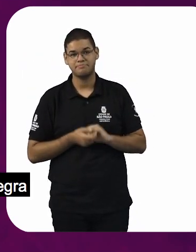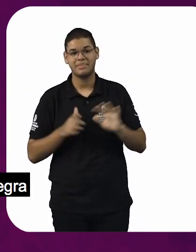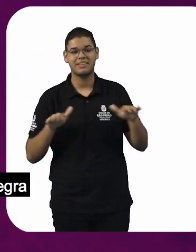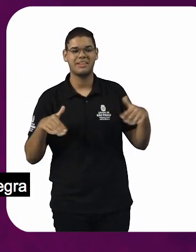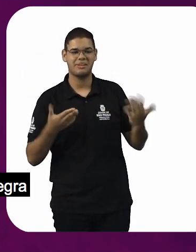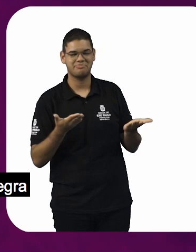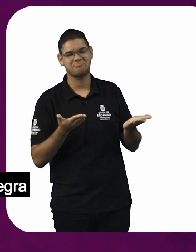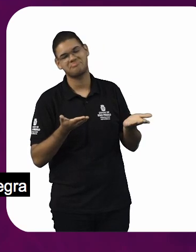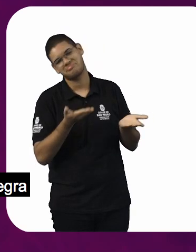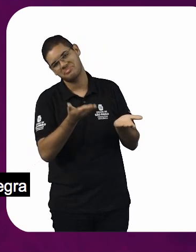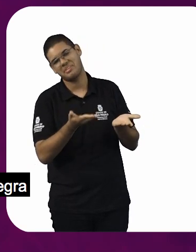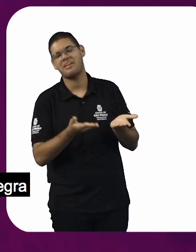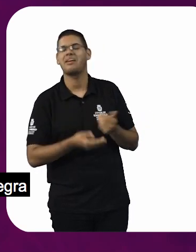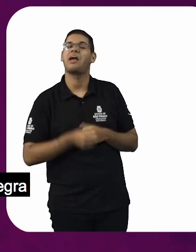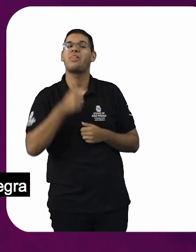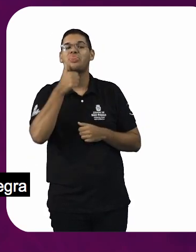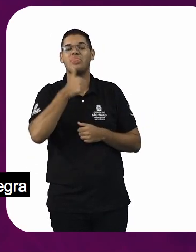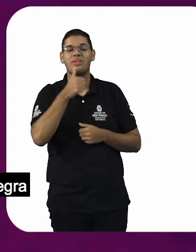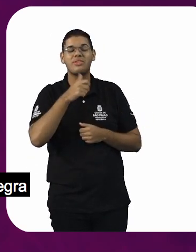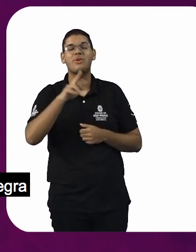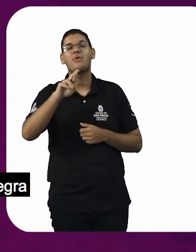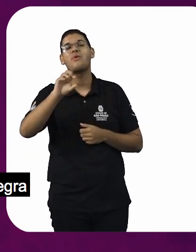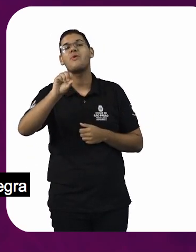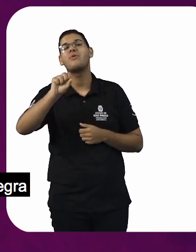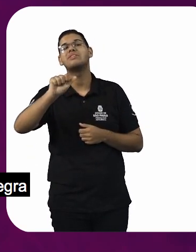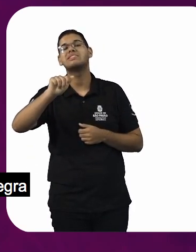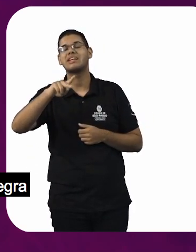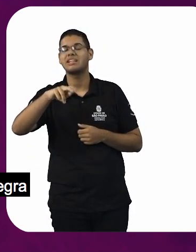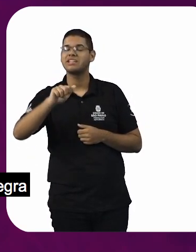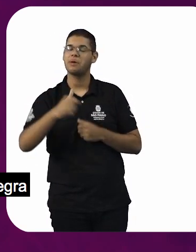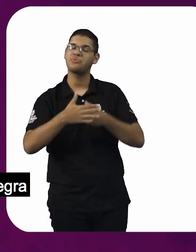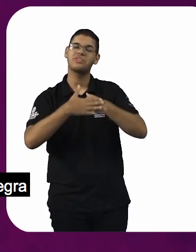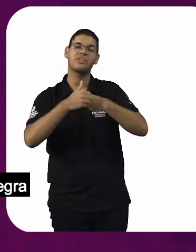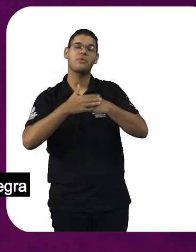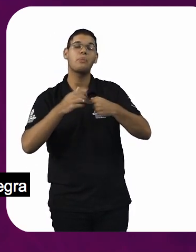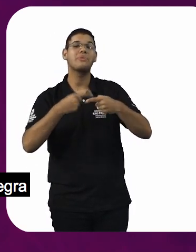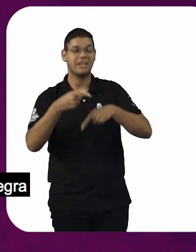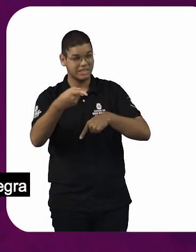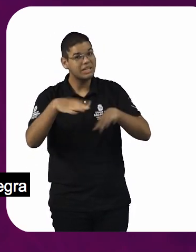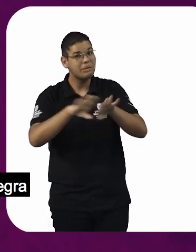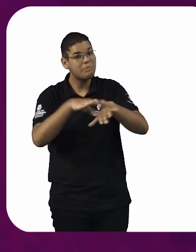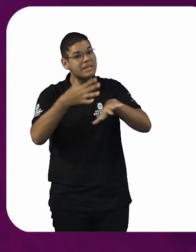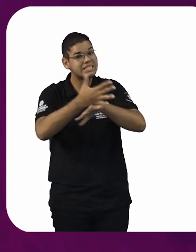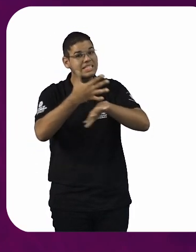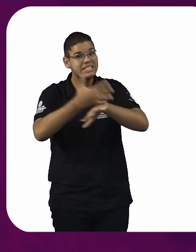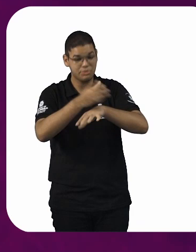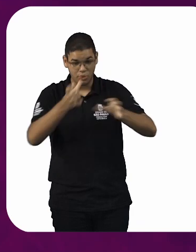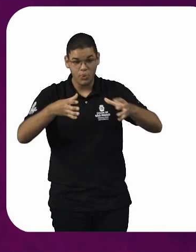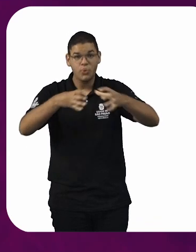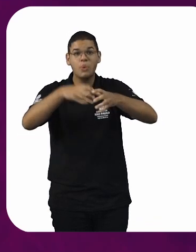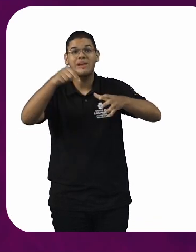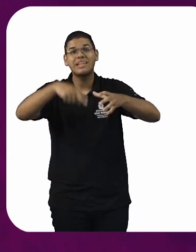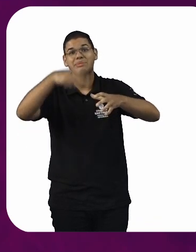comigo, porque ela também participou dessa construção, até pelo Instituto da Advocacia Negra Brasileira.